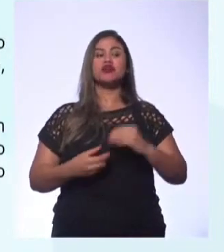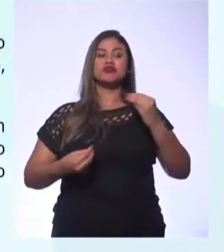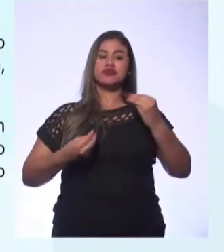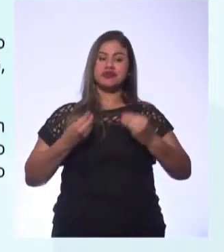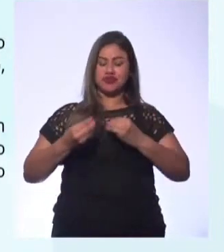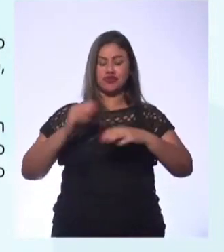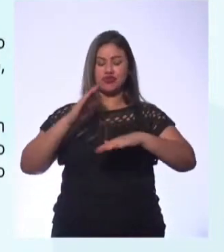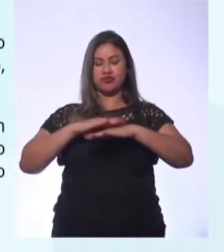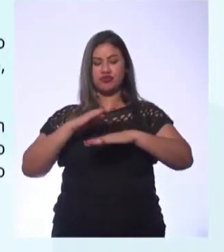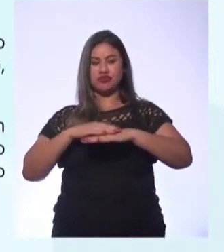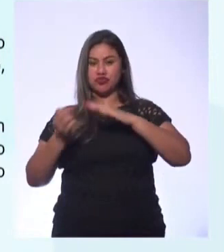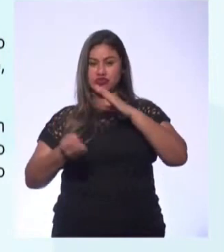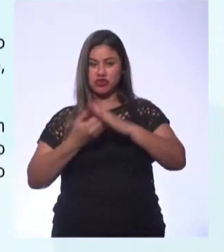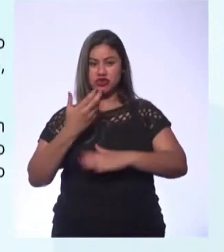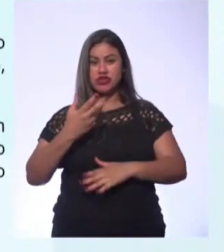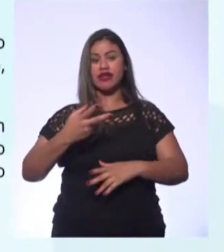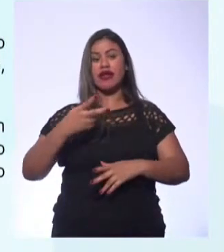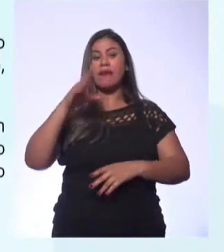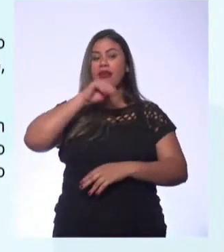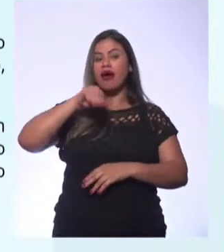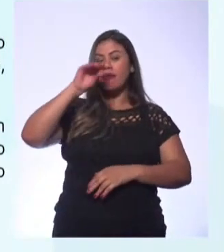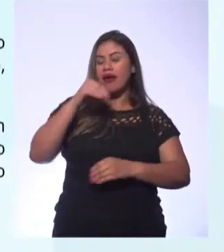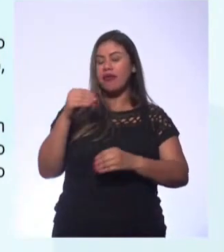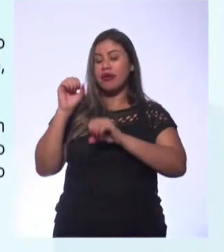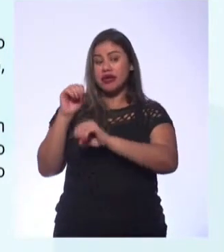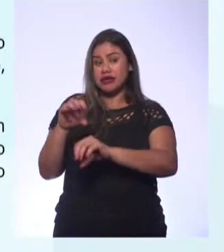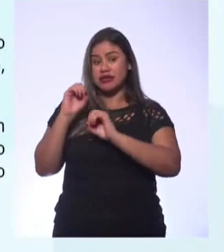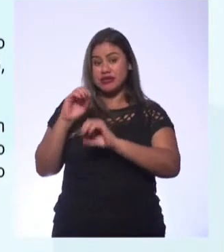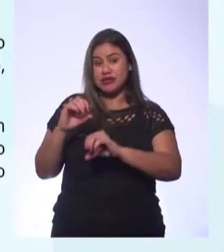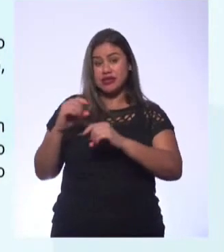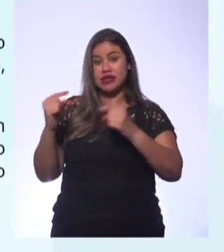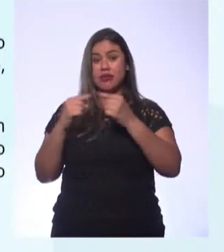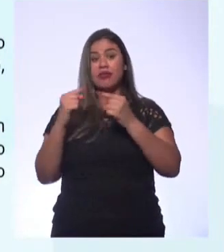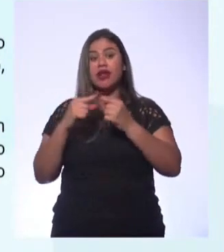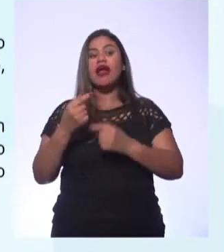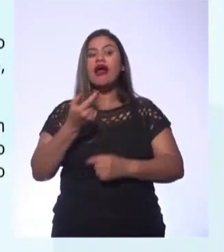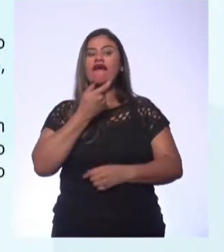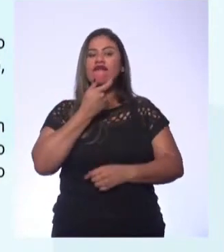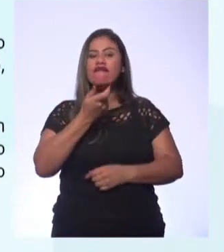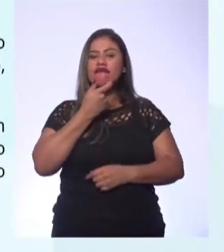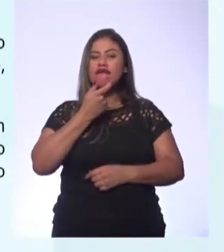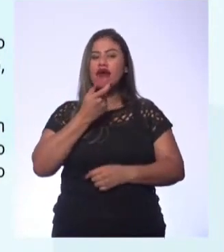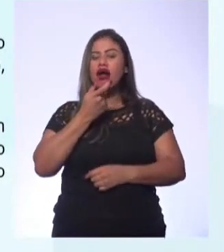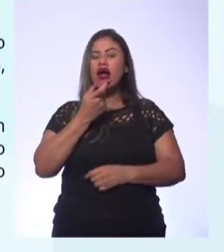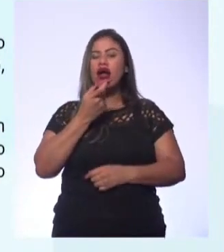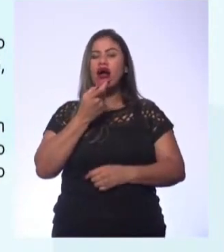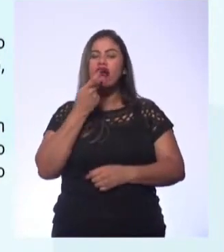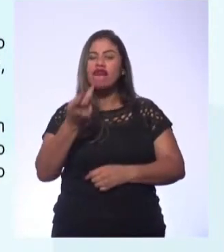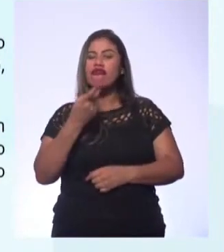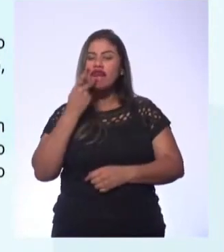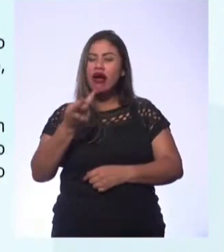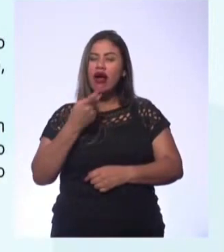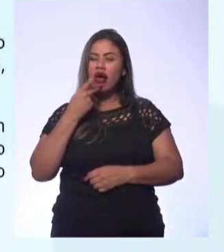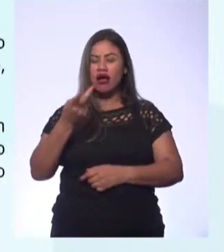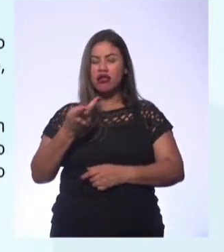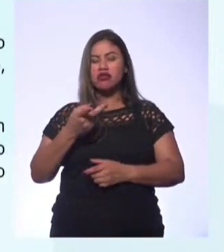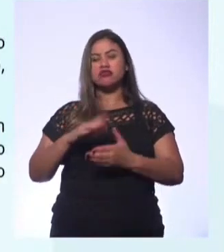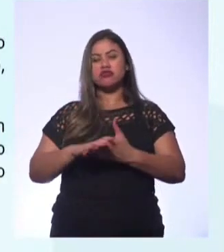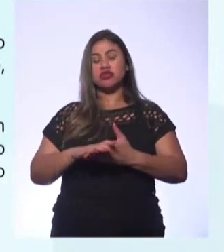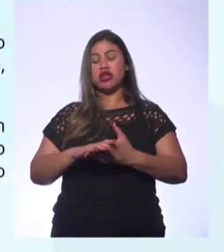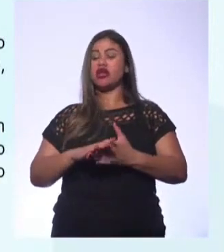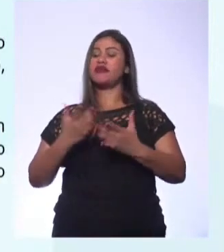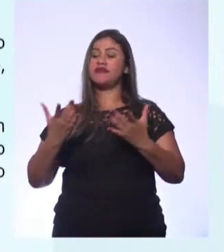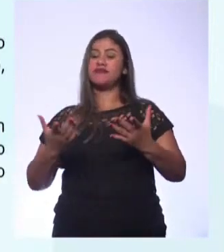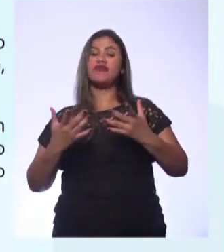aí no âmbito verbal, a gente também verifica a influência e as modificações na língua falada, né? Alterando comportamentos, rompendo